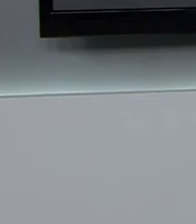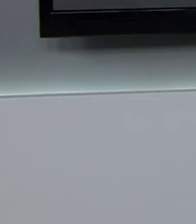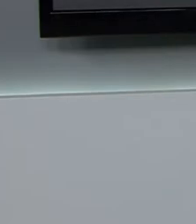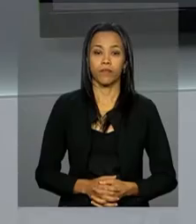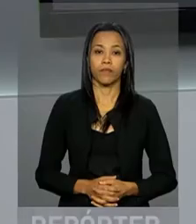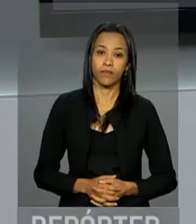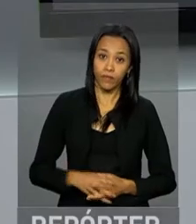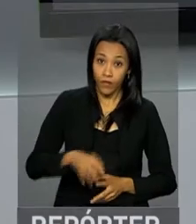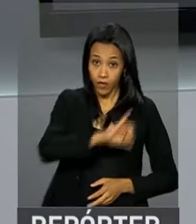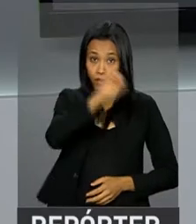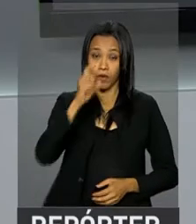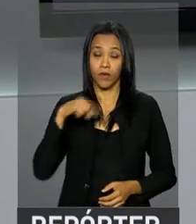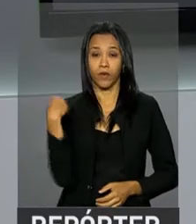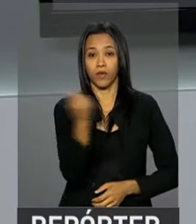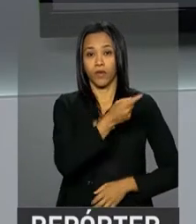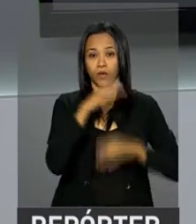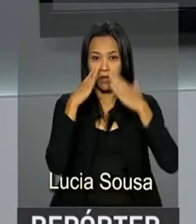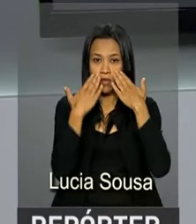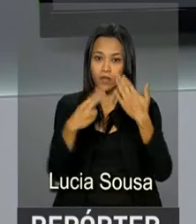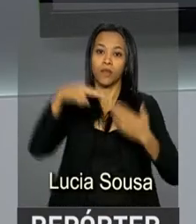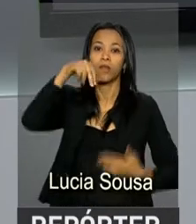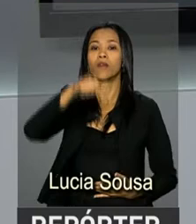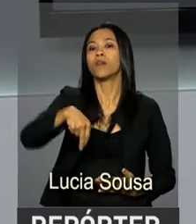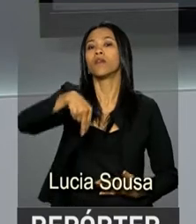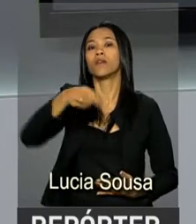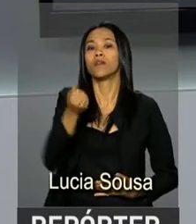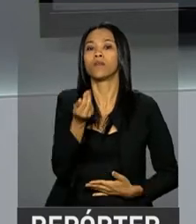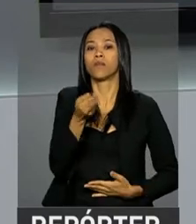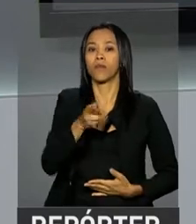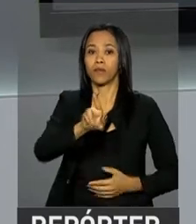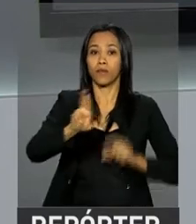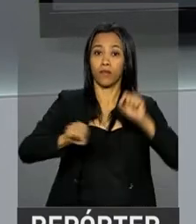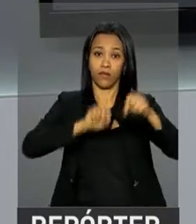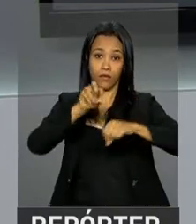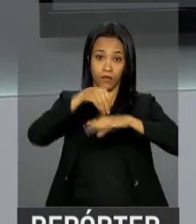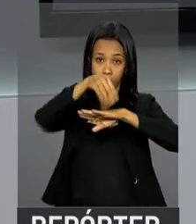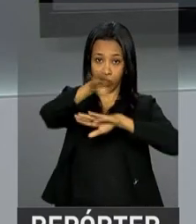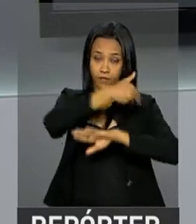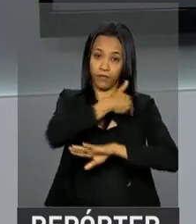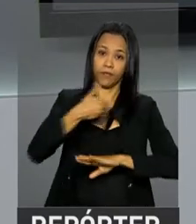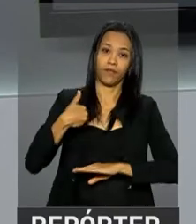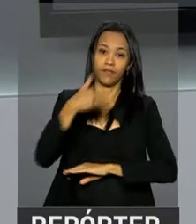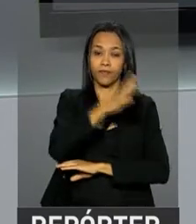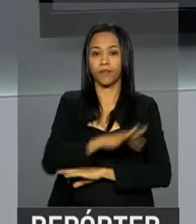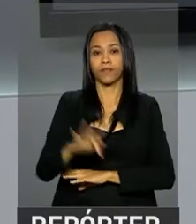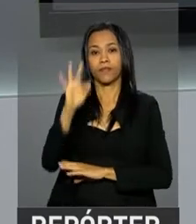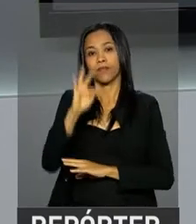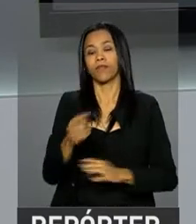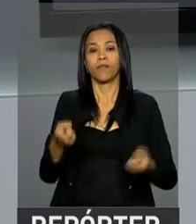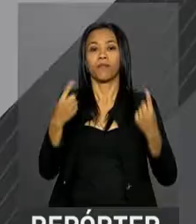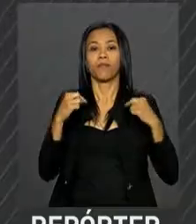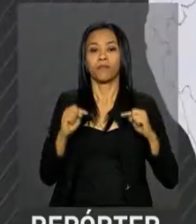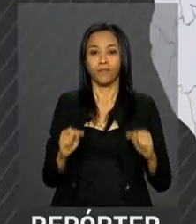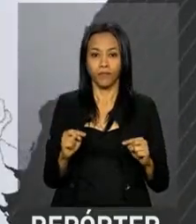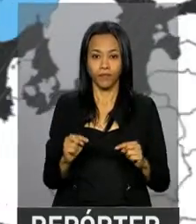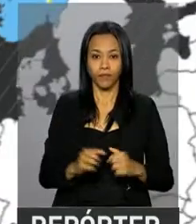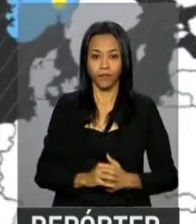olá estamos de volta com mais uma edição do repórter nbr as notícias do governo federal